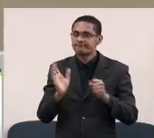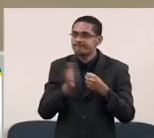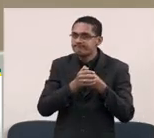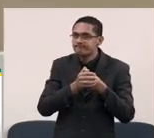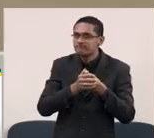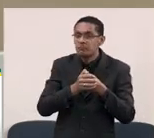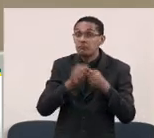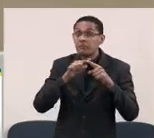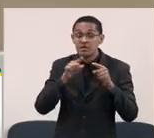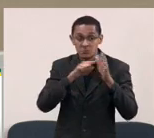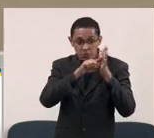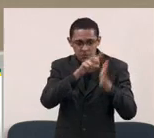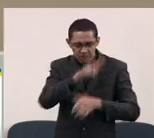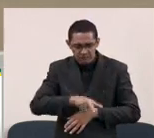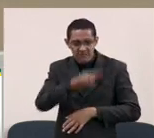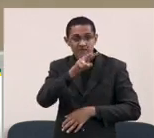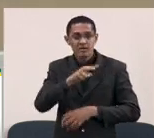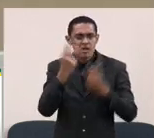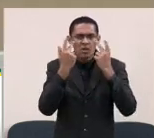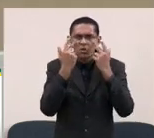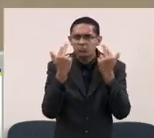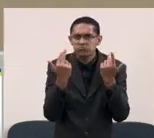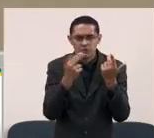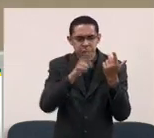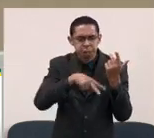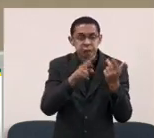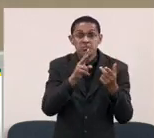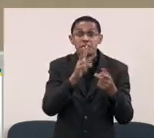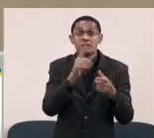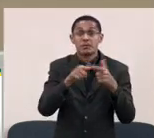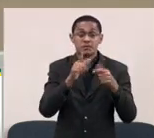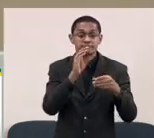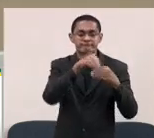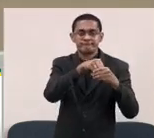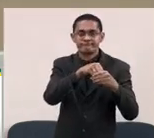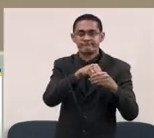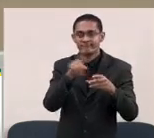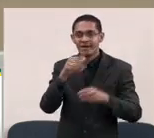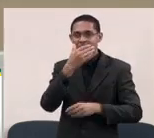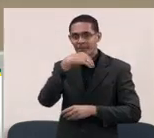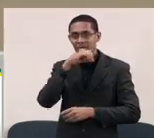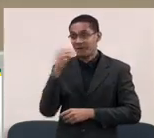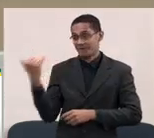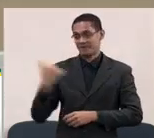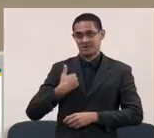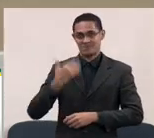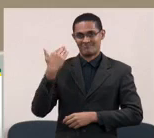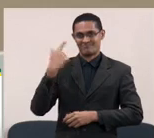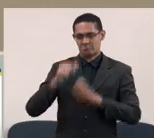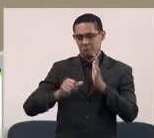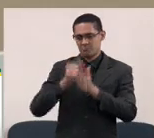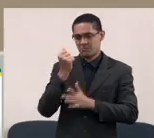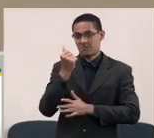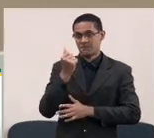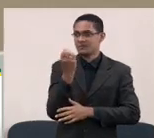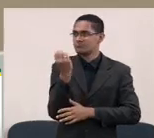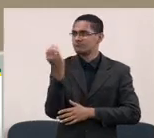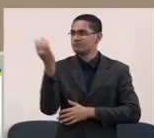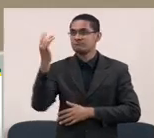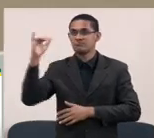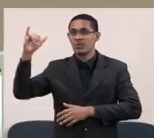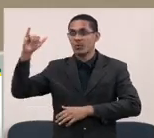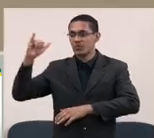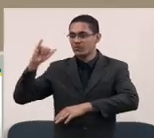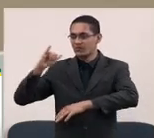não fisicamente não aparece. E ele disse que em dado momento, pela primeira vez que ele viajou com o filho dele de